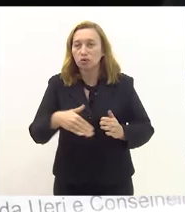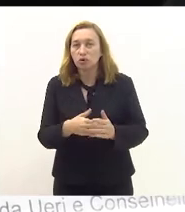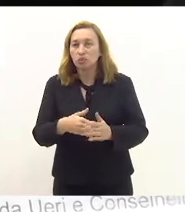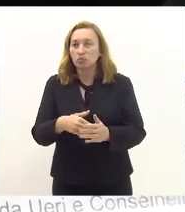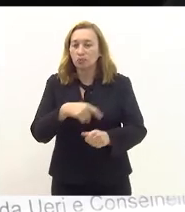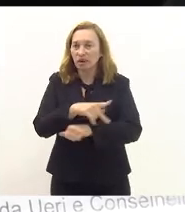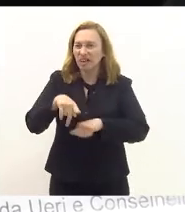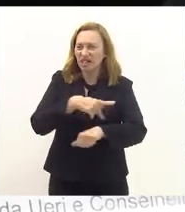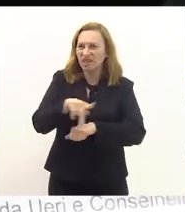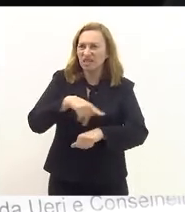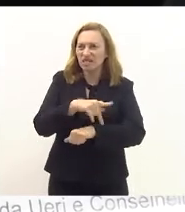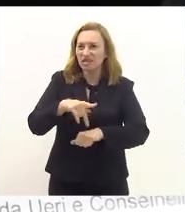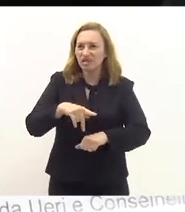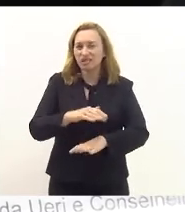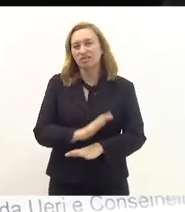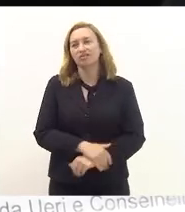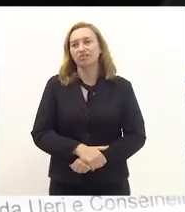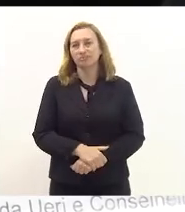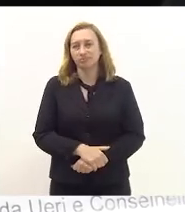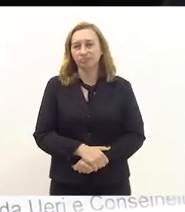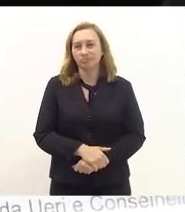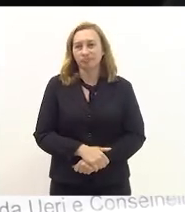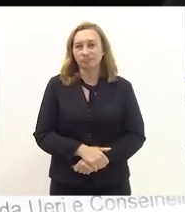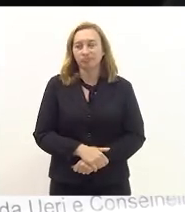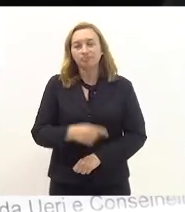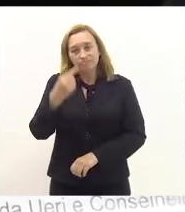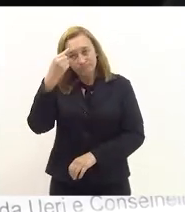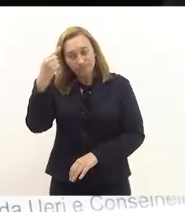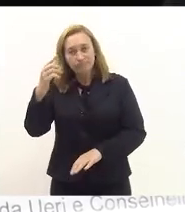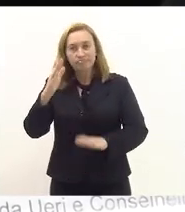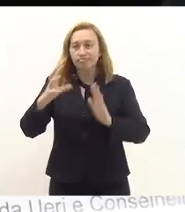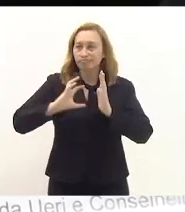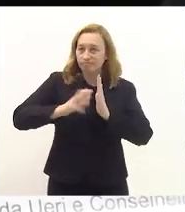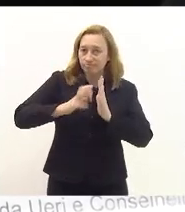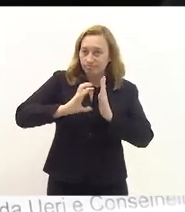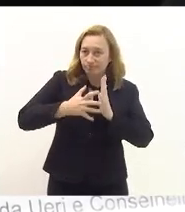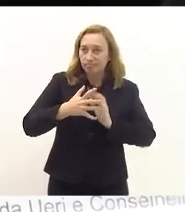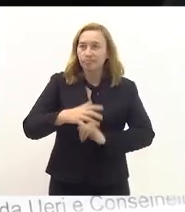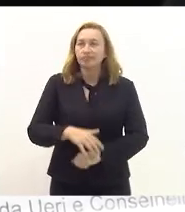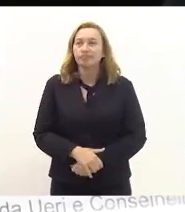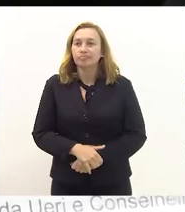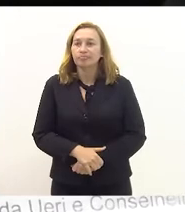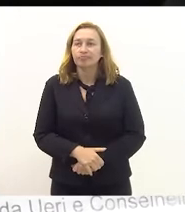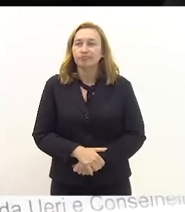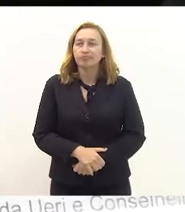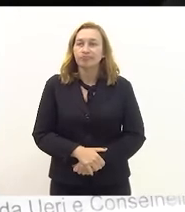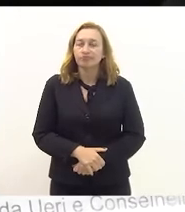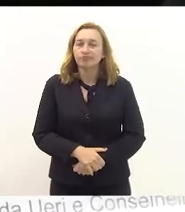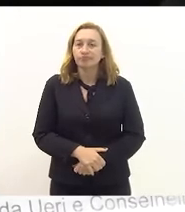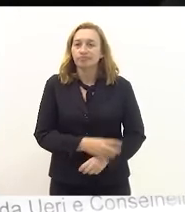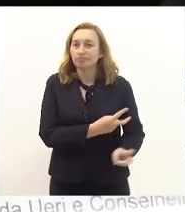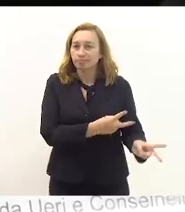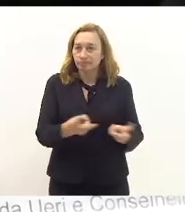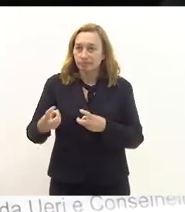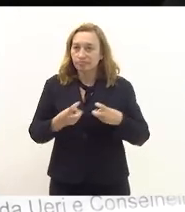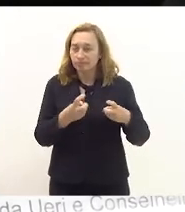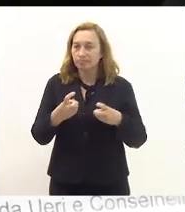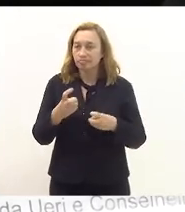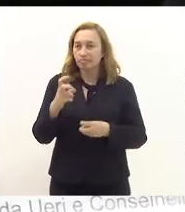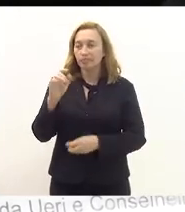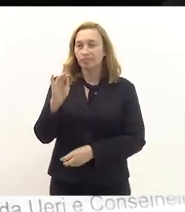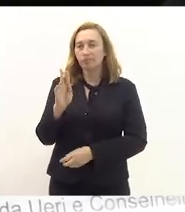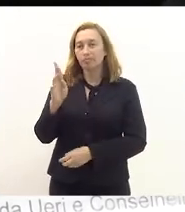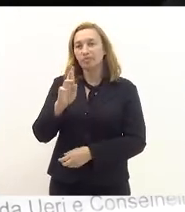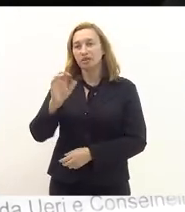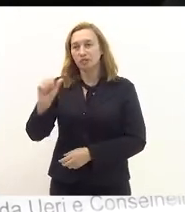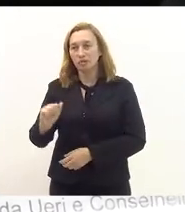em todas as matizes ideológicas e partidárias, a percepção de que Leonel Brizola